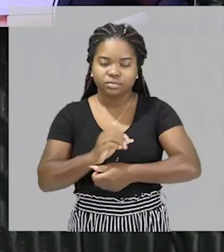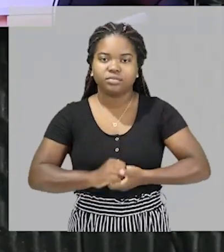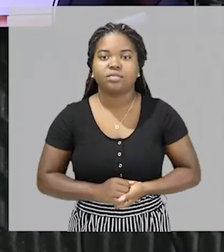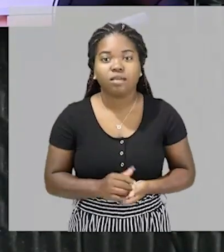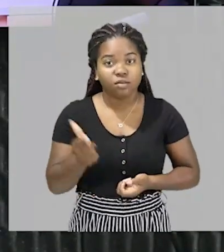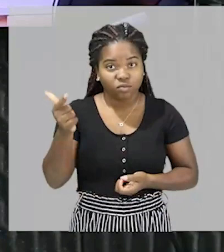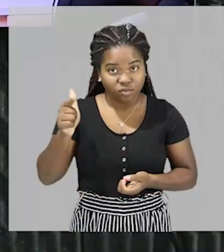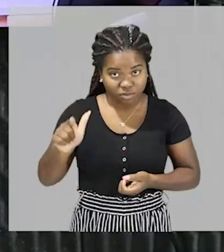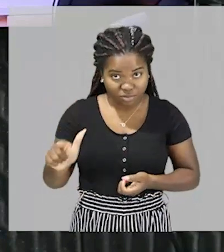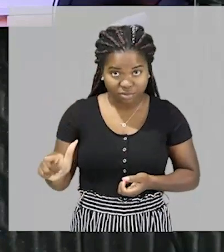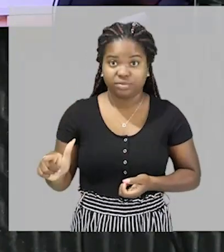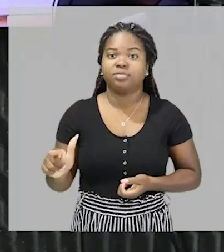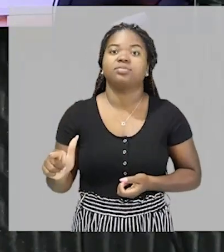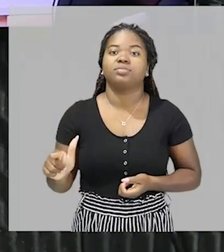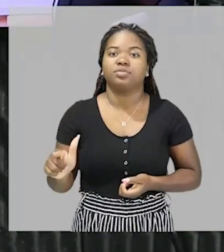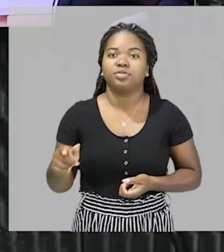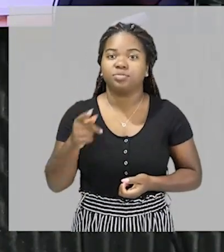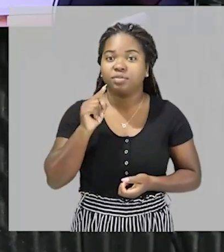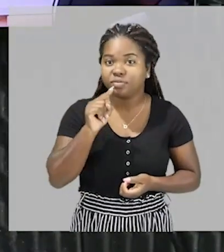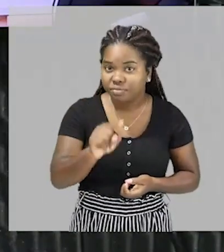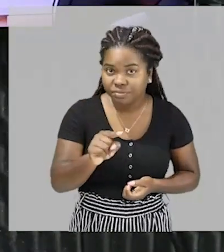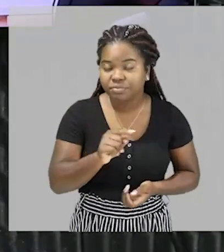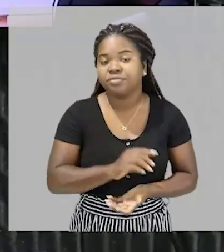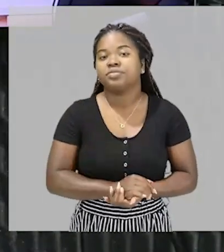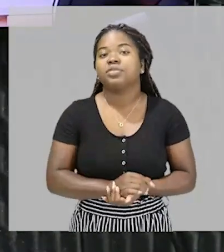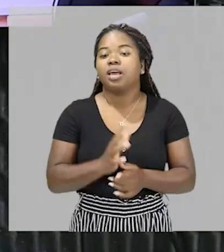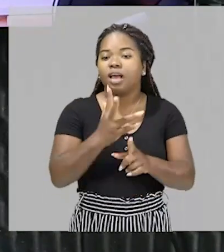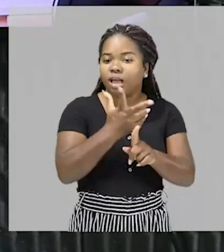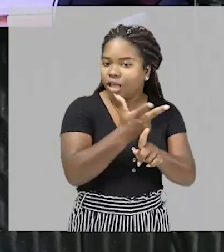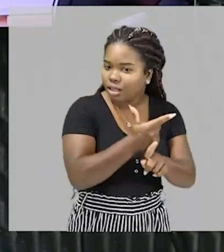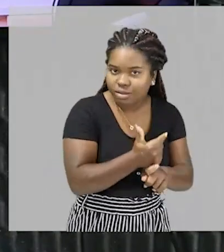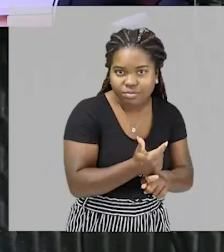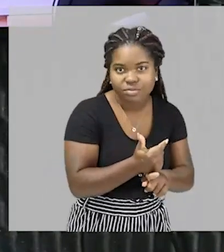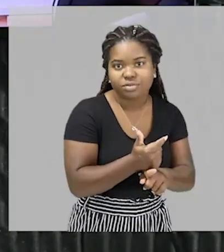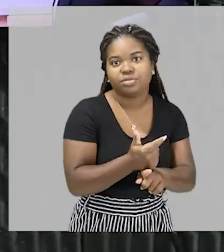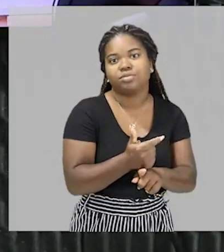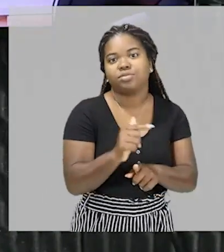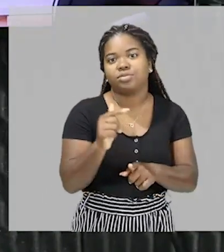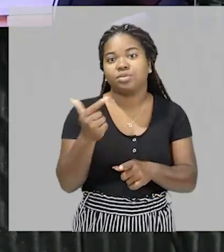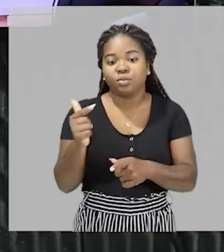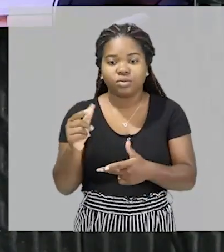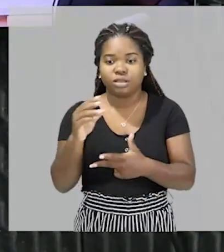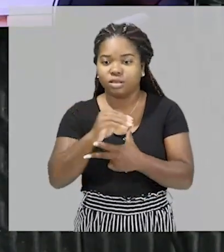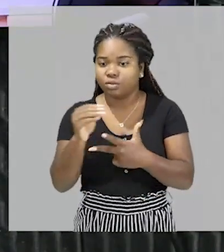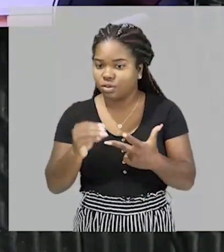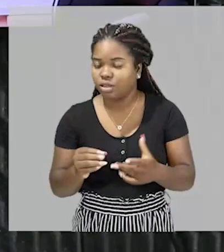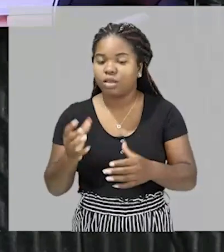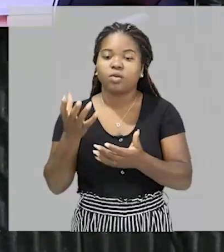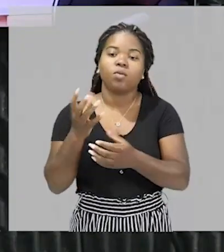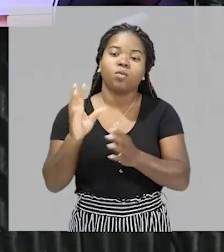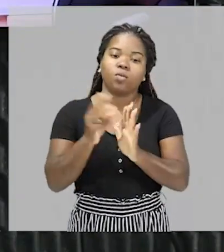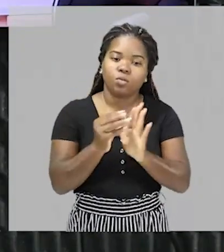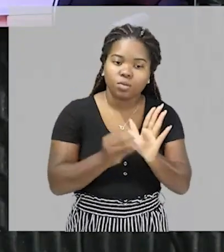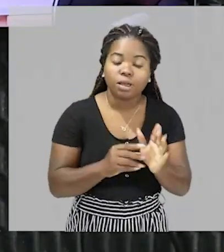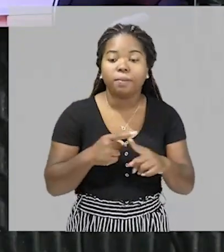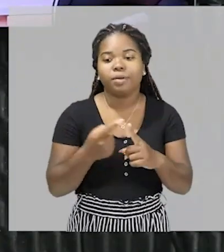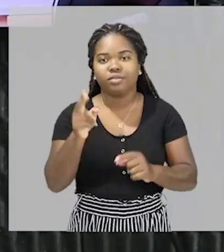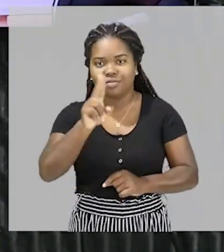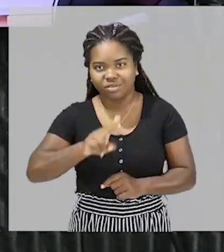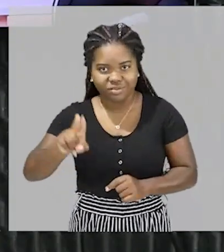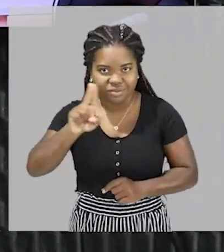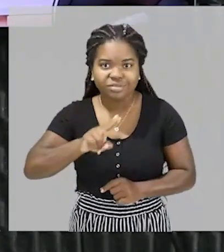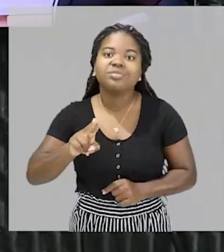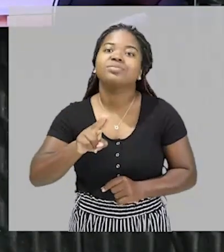repetir o que eu tenho dito em todas as aulas. Arte não existe no Enem como conteúdo, mas você vai utilizar a arte para fazer